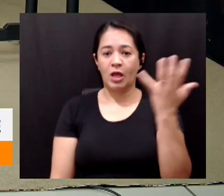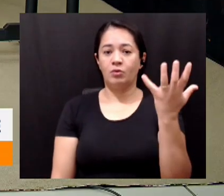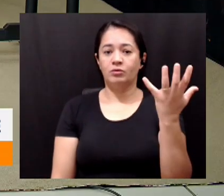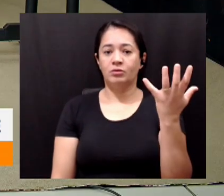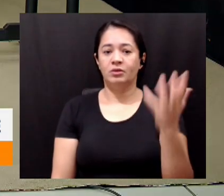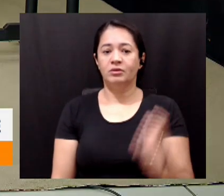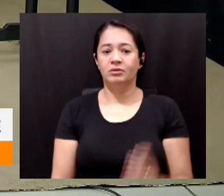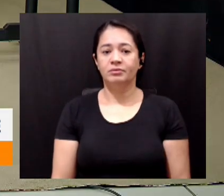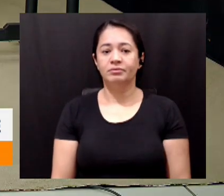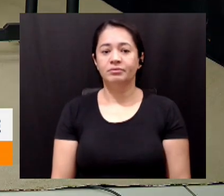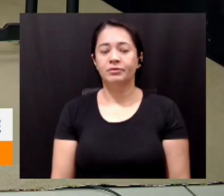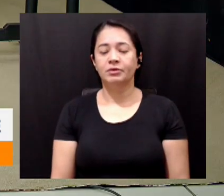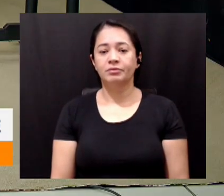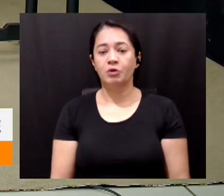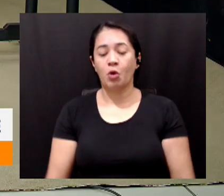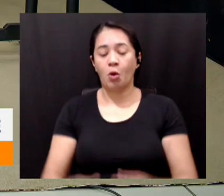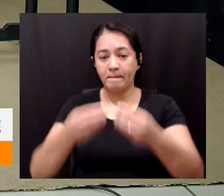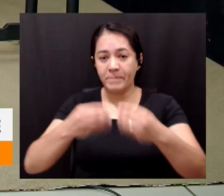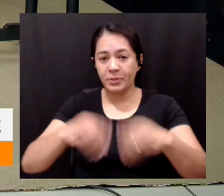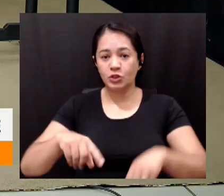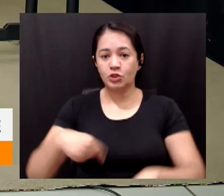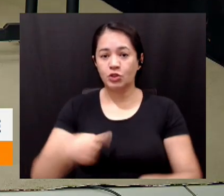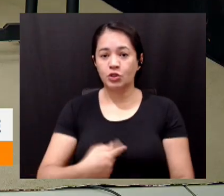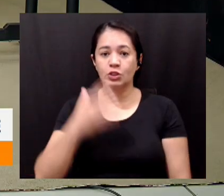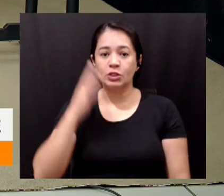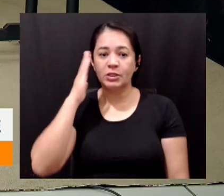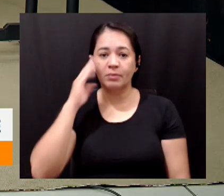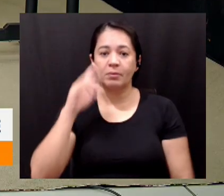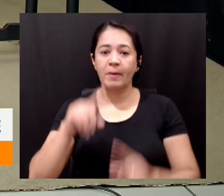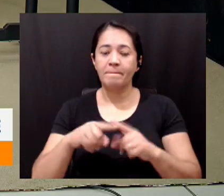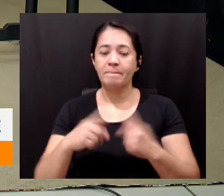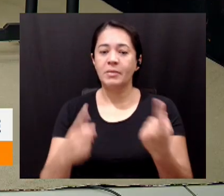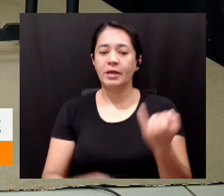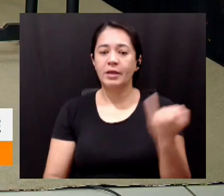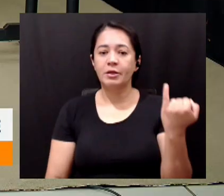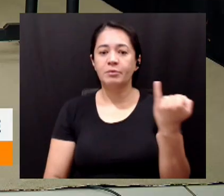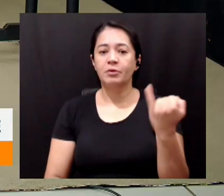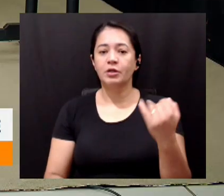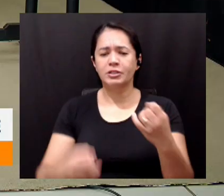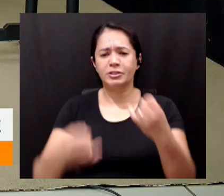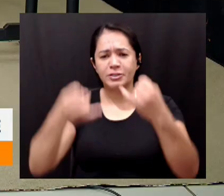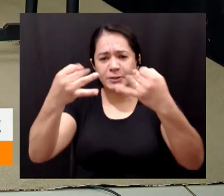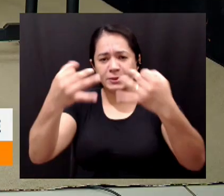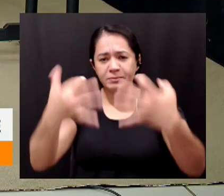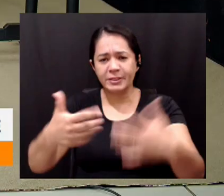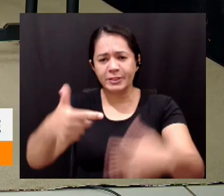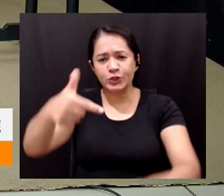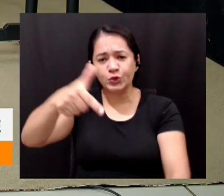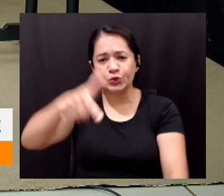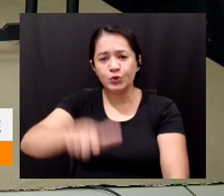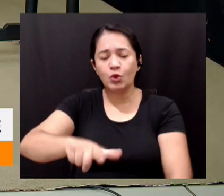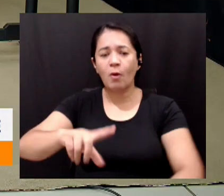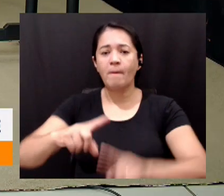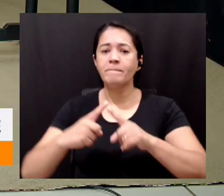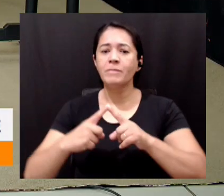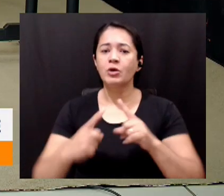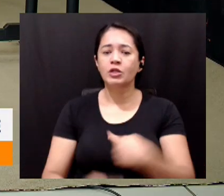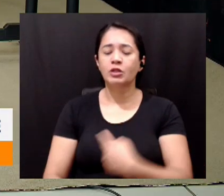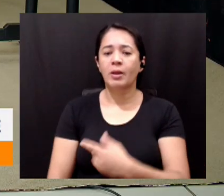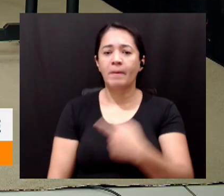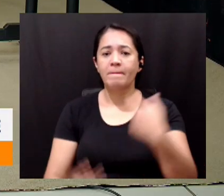danos, mas é importante a gente repetir, porque a gente precisa entender, e principalmente as pessoas